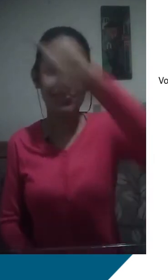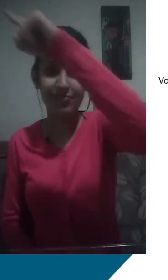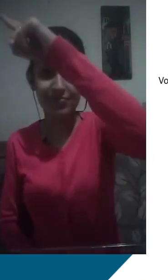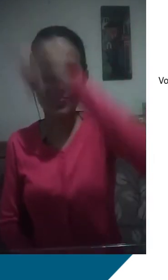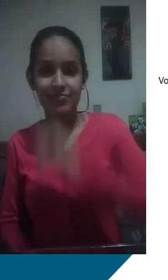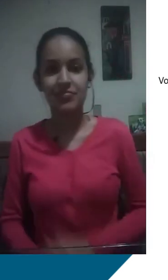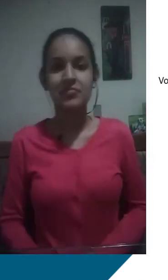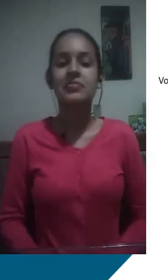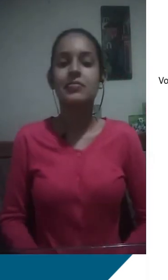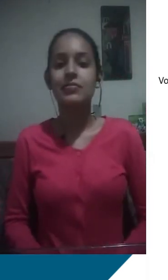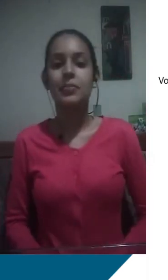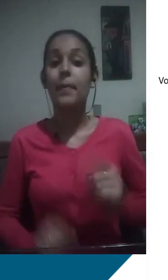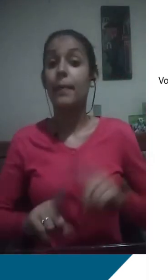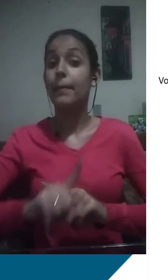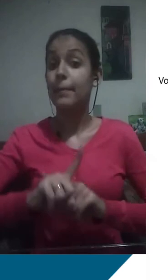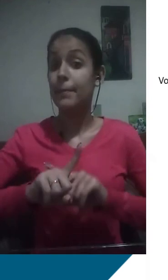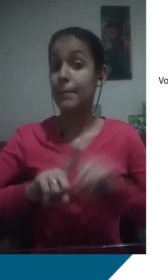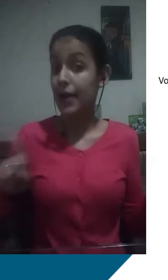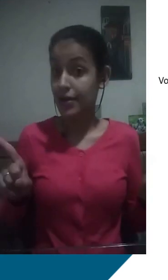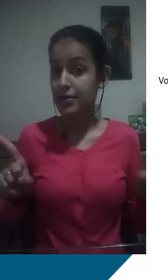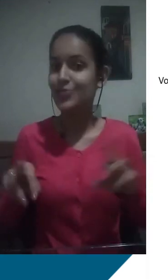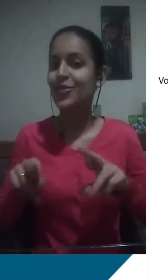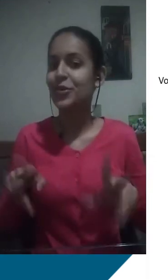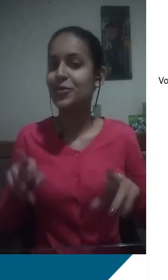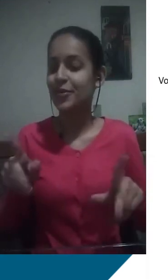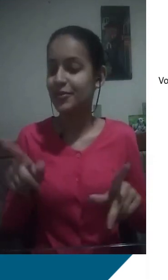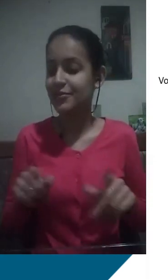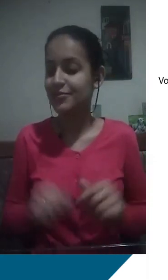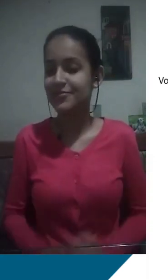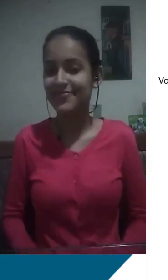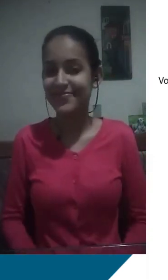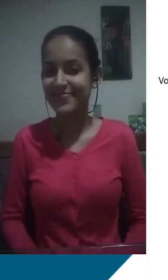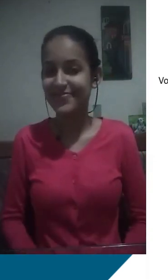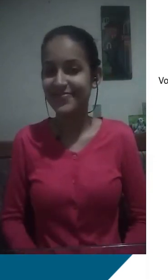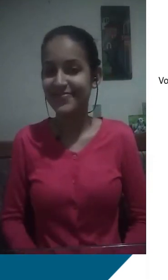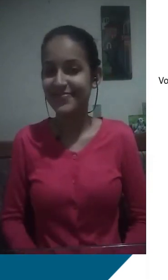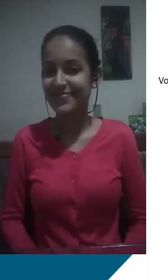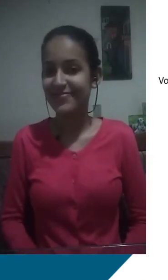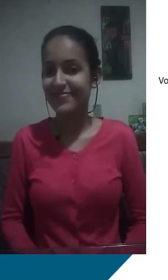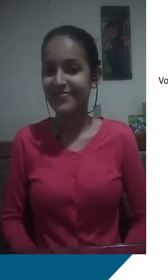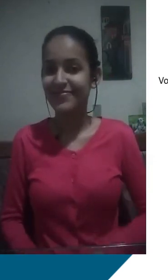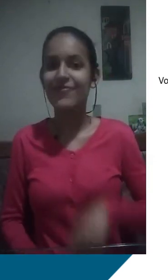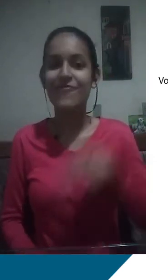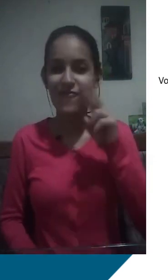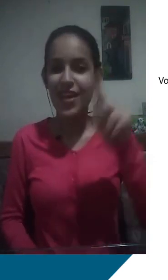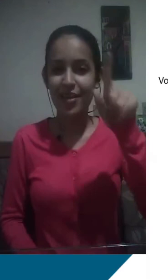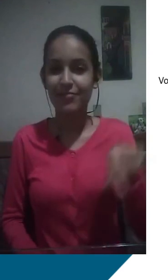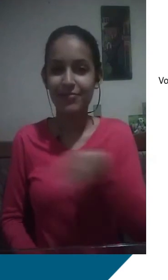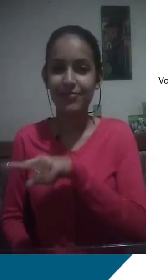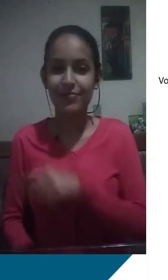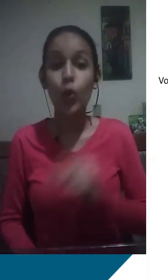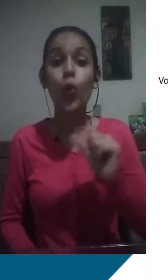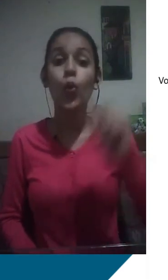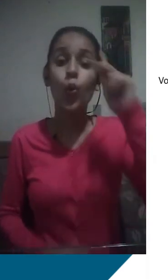Mas, né, na verdade, o que acontece com a água é isso aqui. Nota o seguinte, olha que